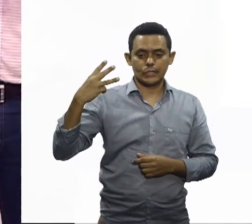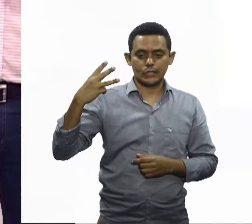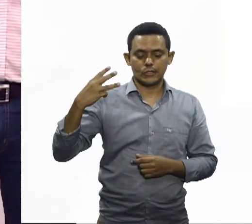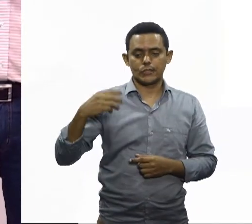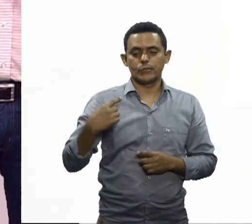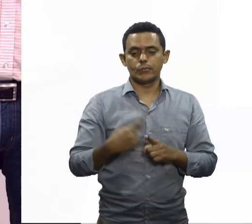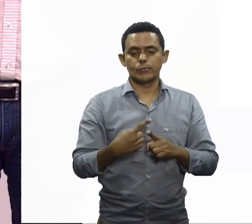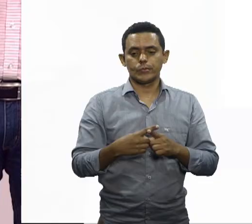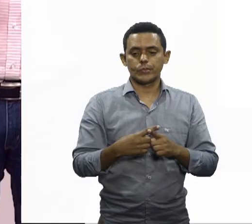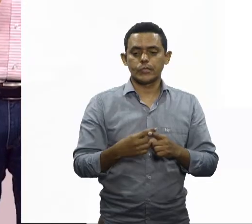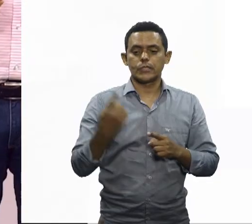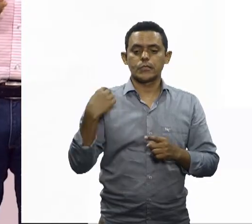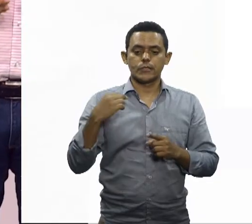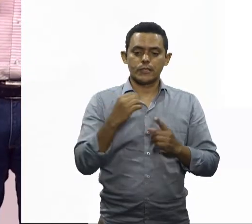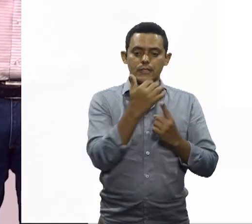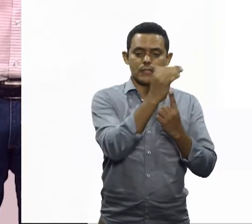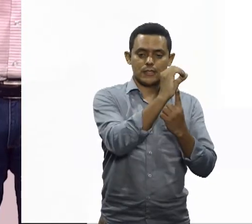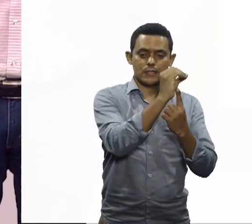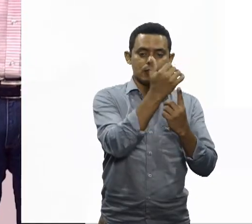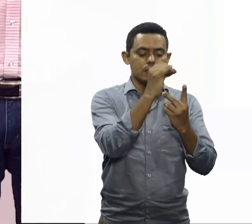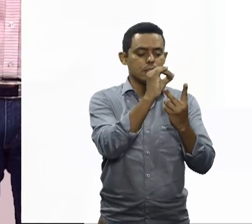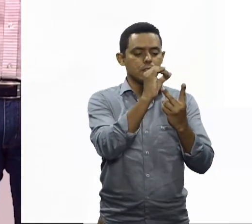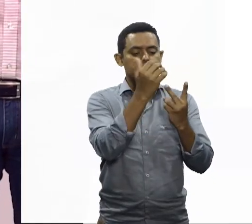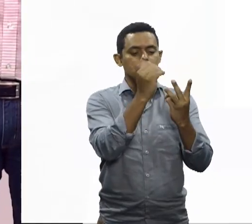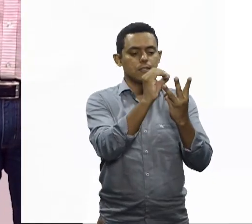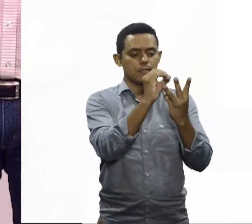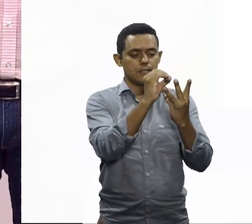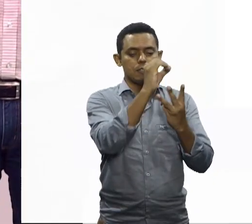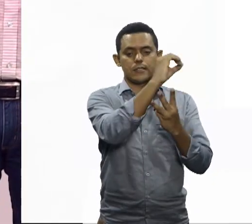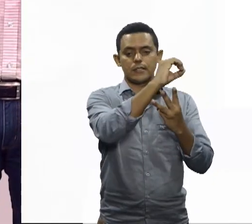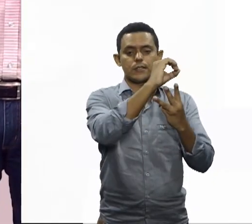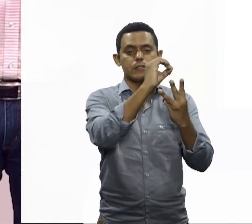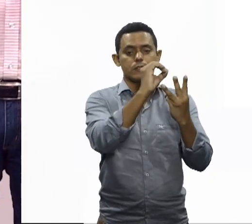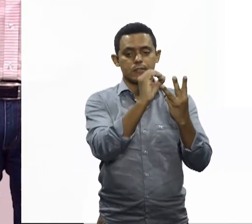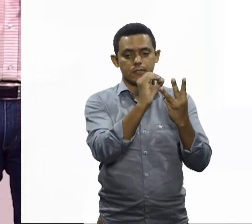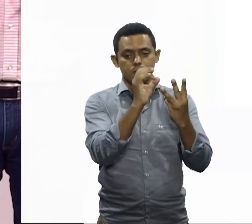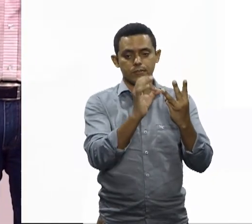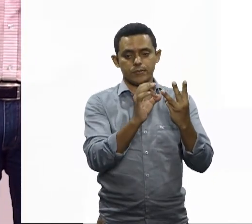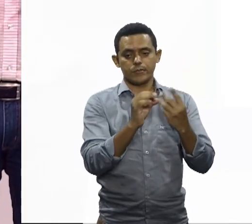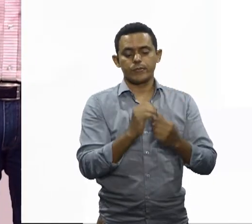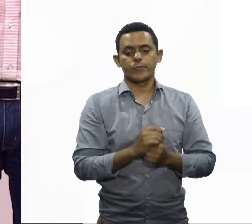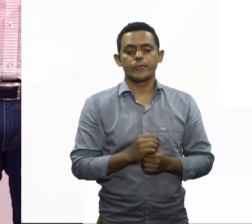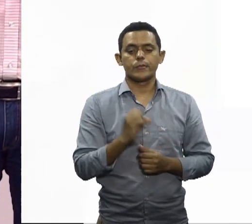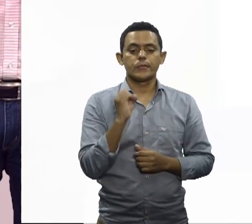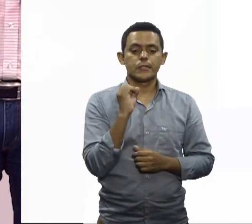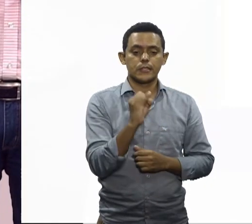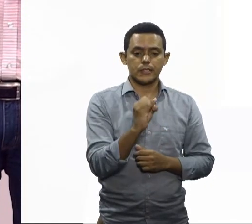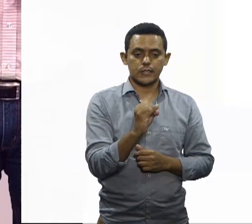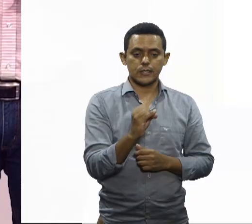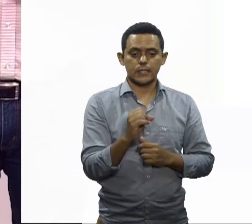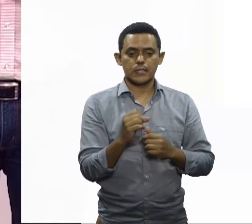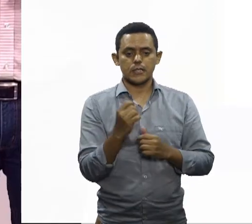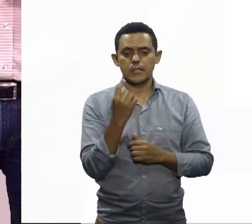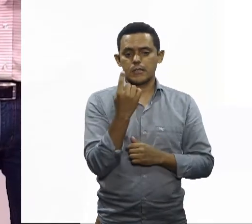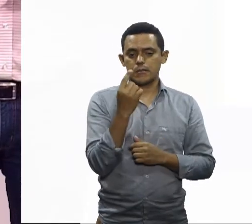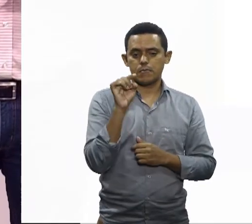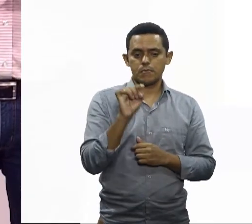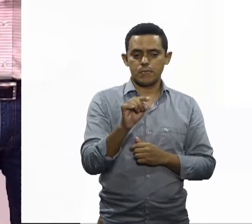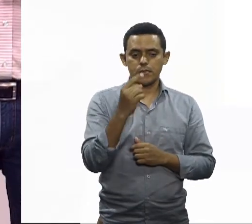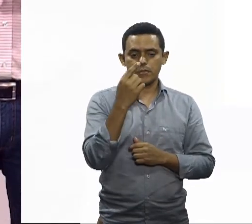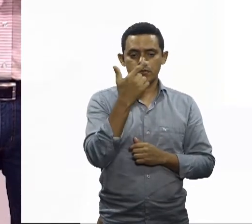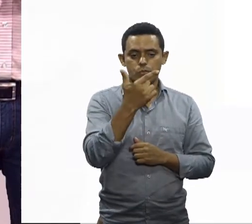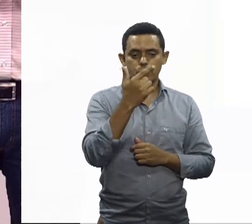que 1.232 não tem vírgula. Então, se não aparece essa vírgula, então essa vírgula vai estar